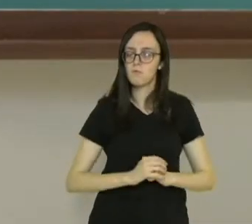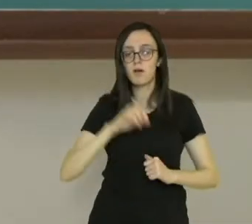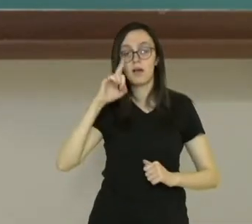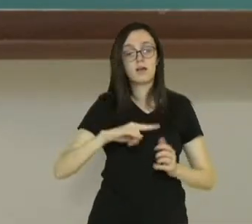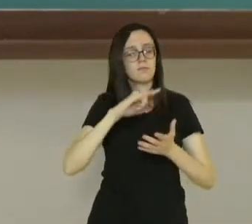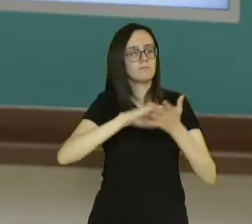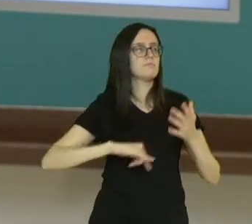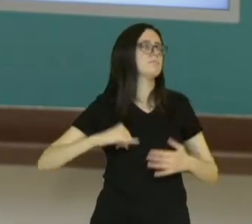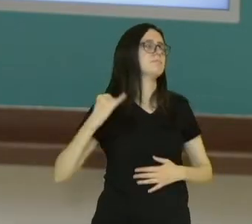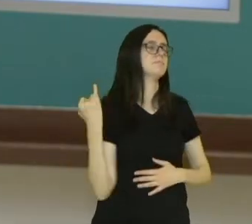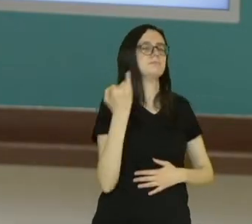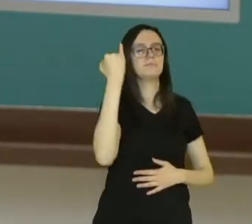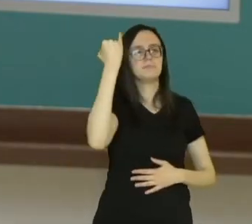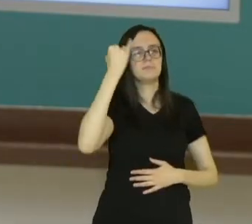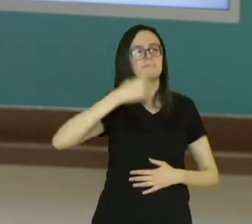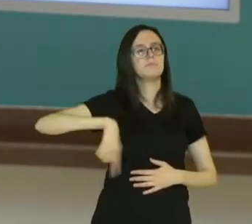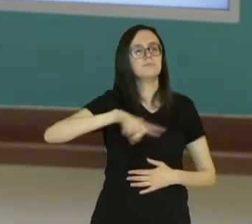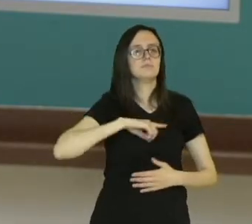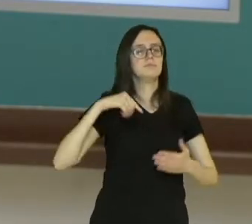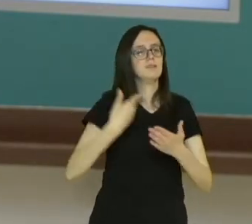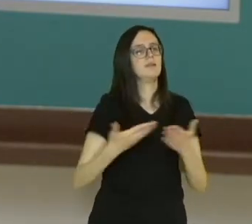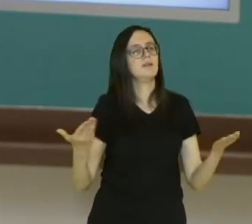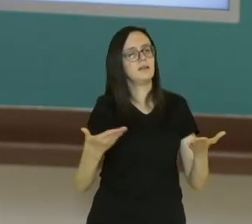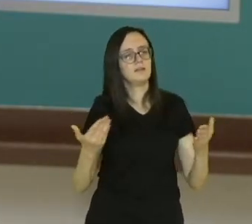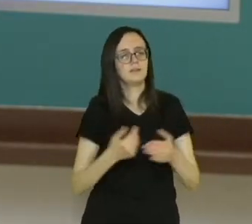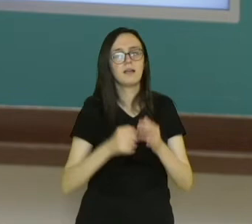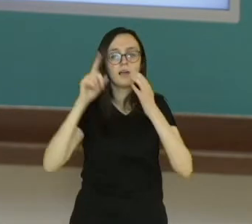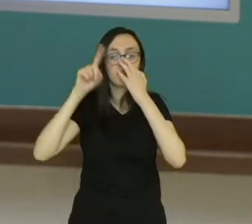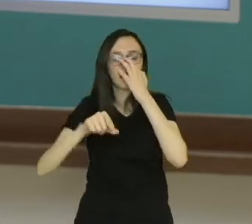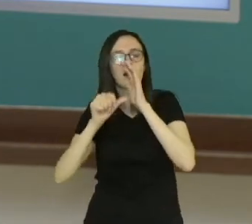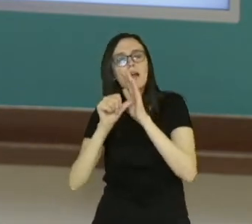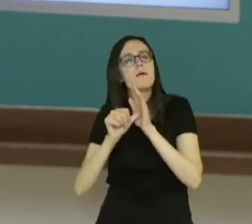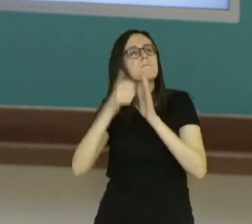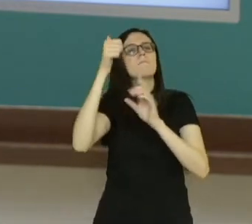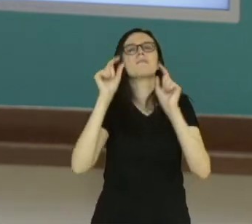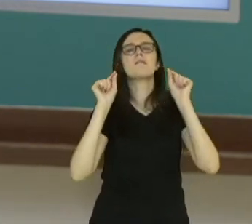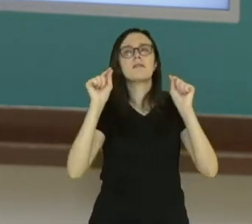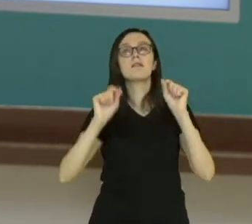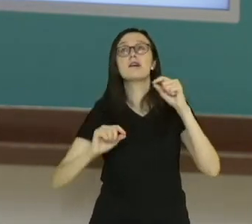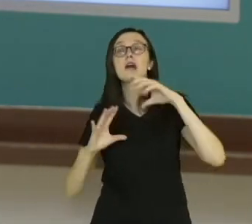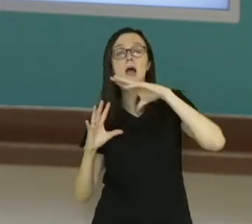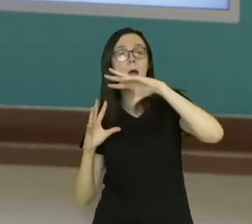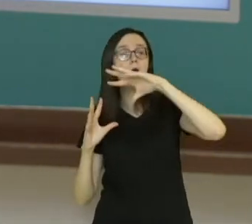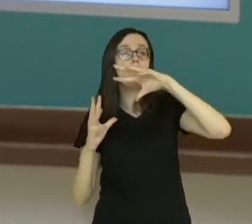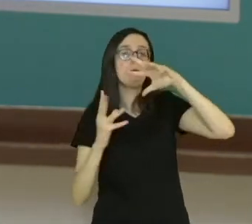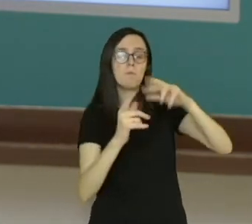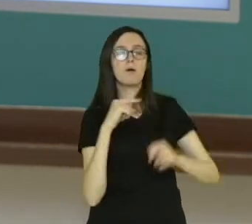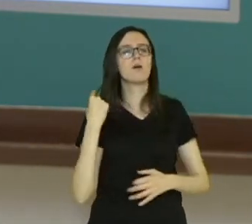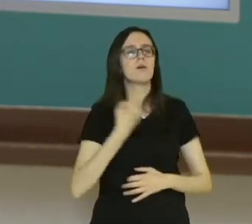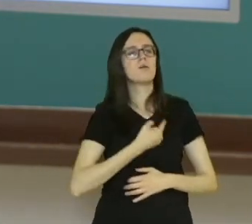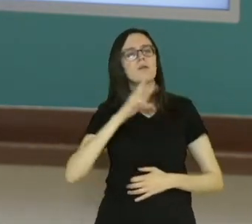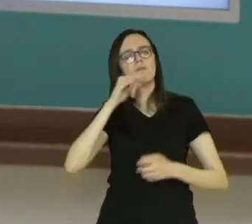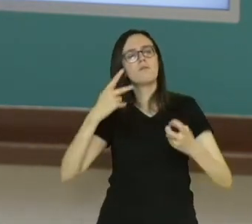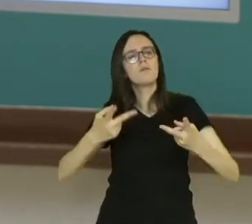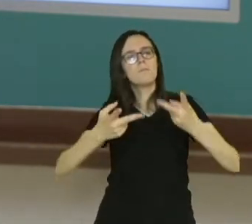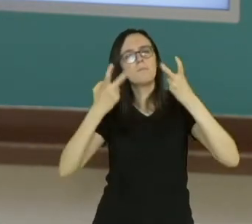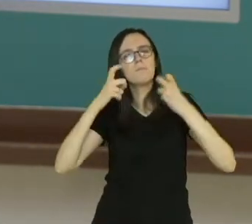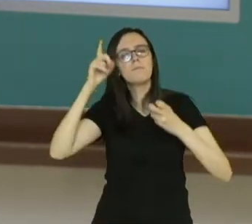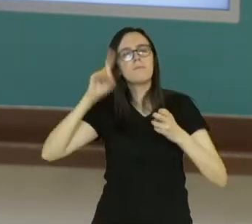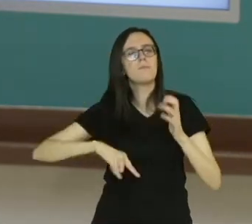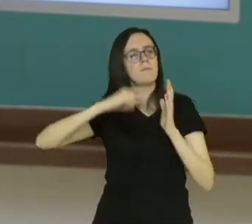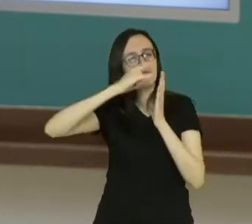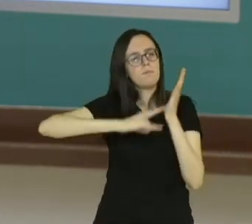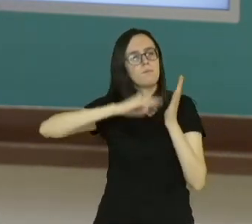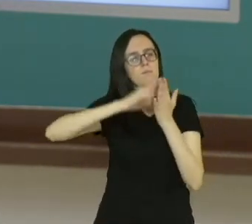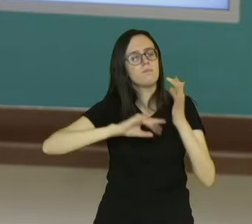documento importantíssimo para os nossos dias atuais. É a primeira vez no mundo em que a gente vai ver uma